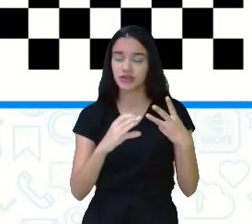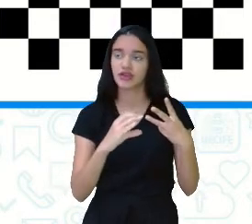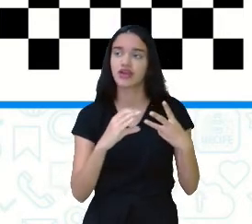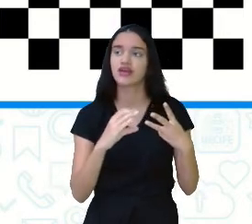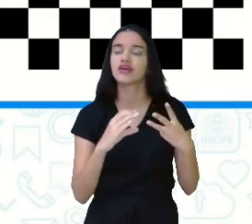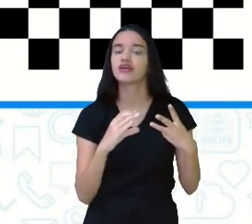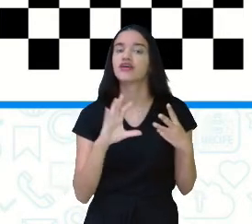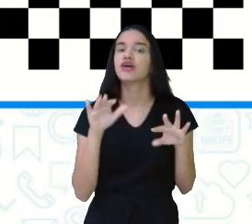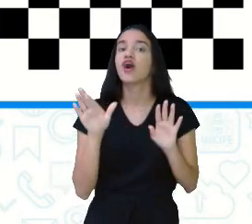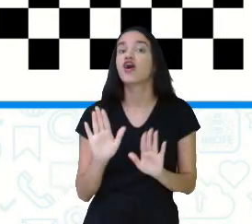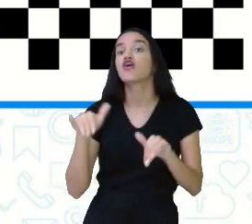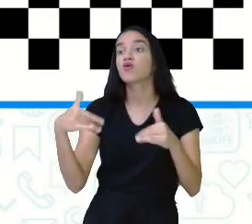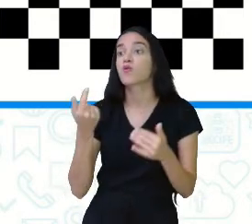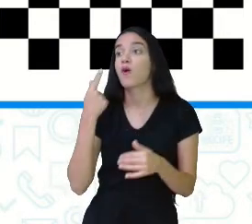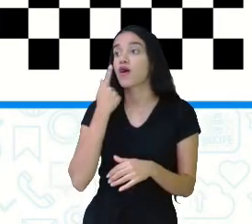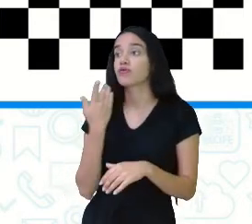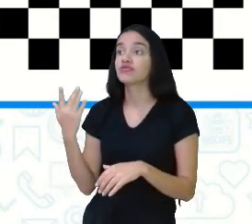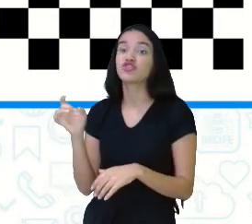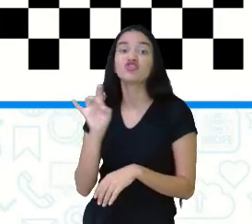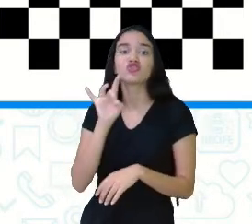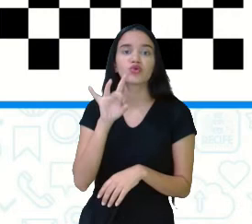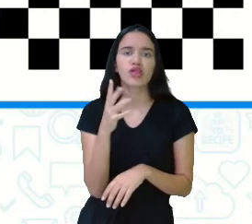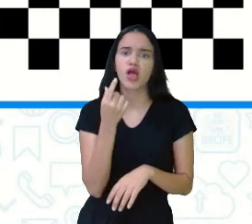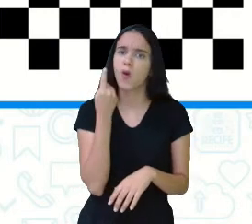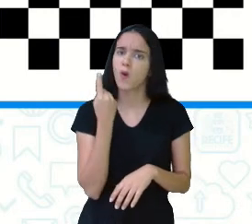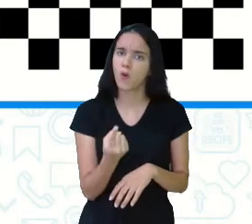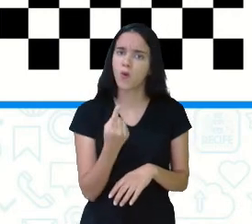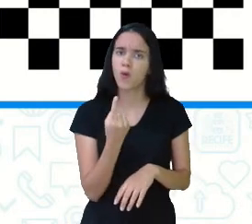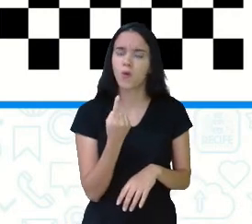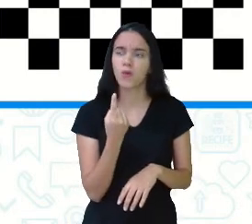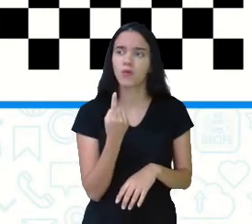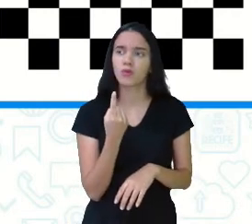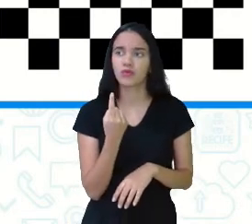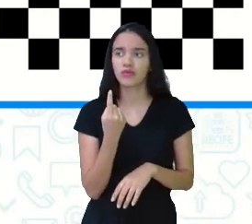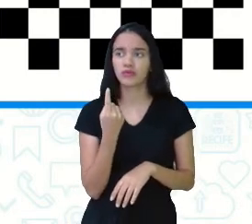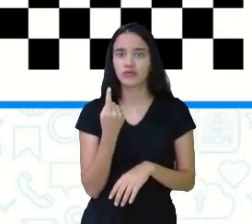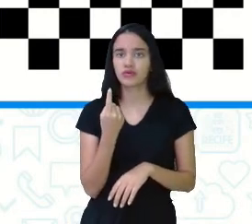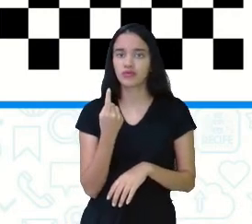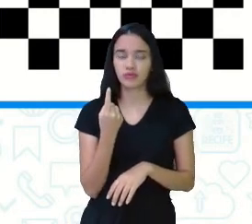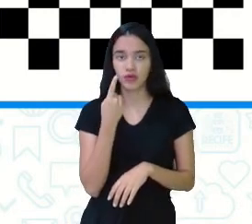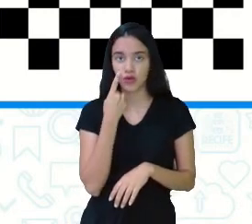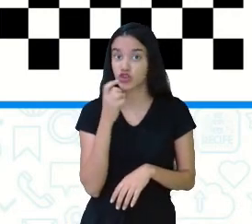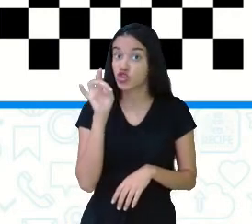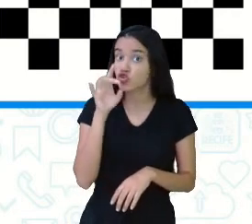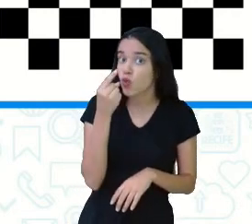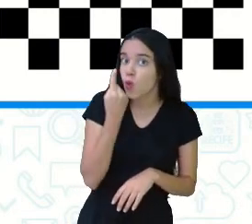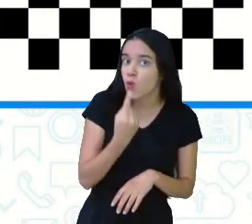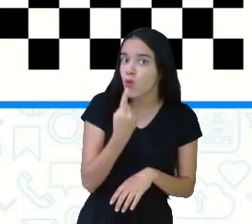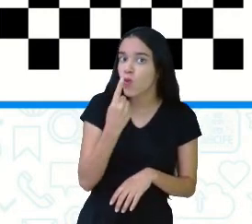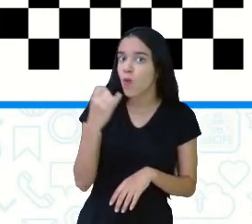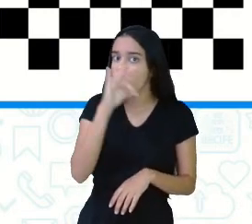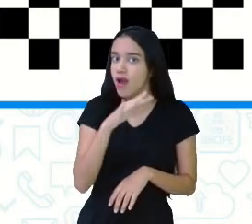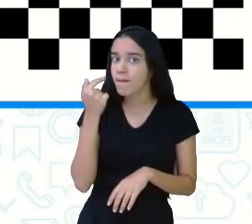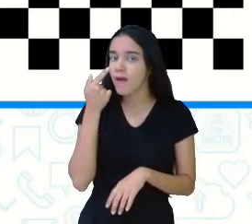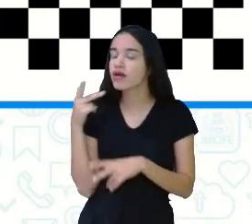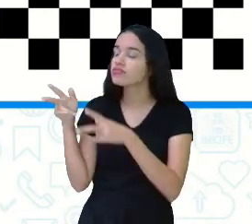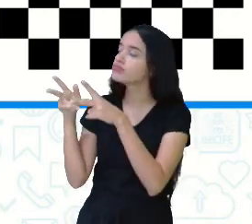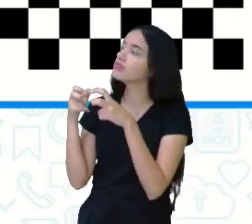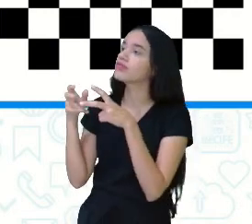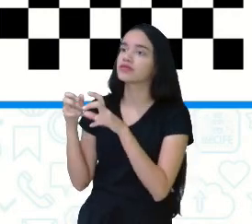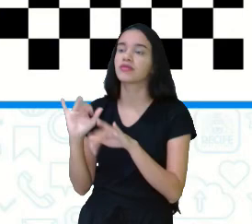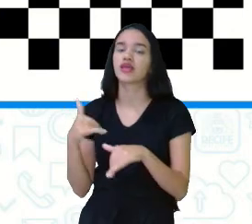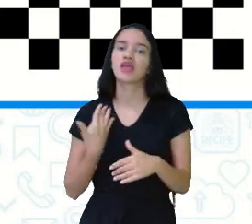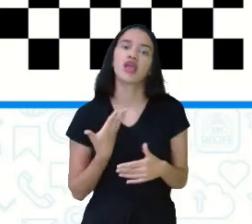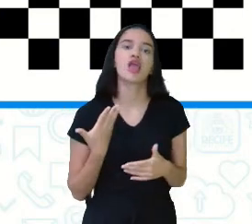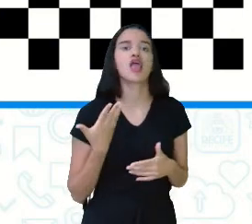Aliás, qual das figuras, só tem uma. Qual delas não é polígono? Só tem uma. Preste atenção. Eu